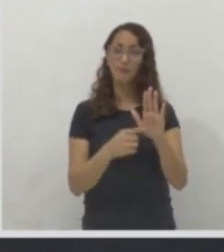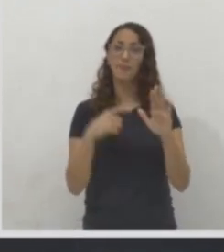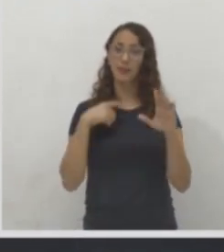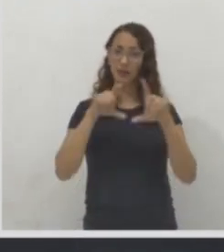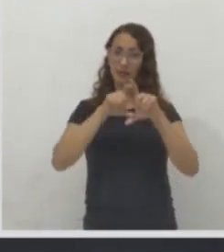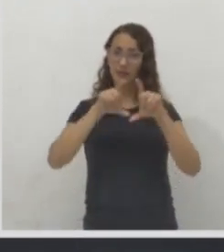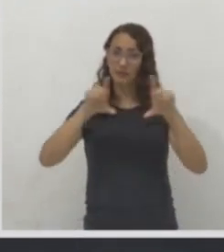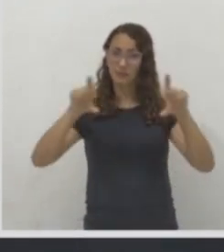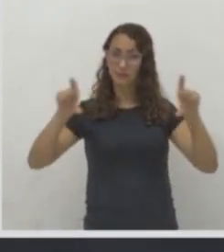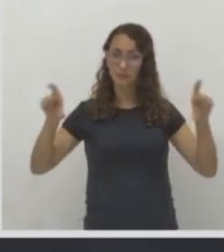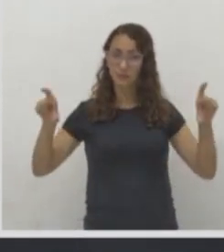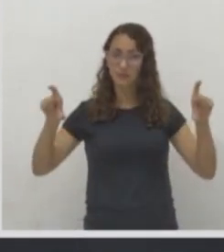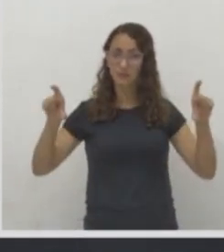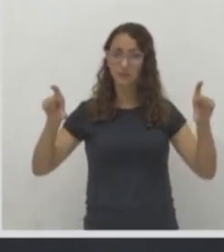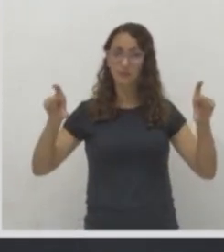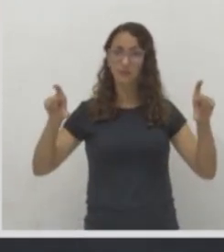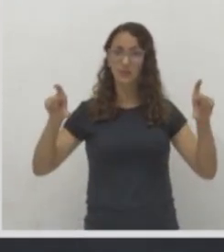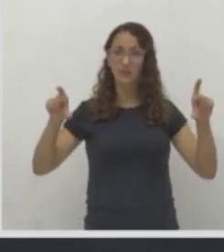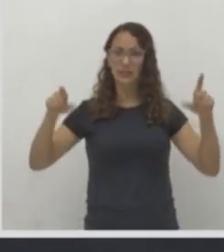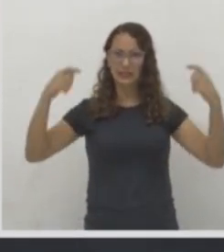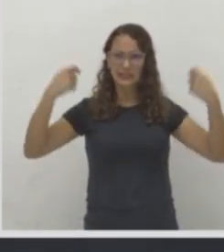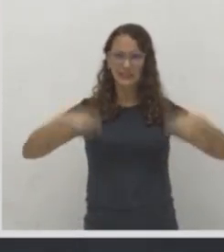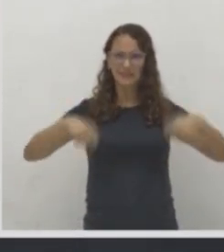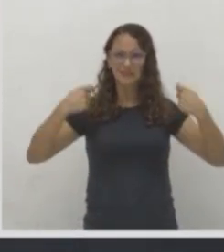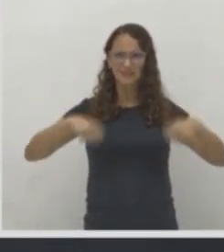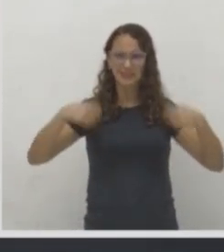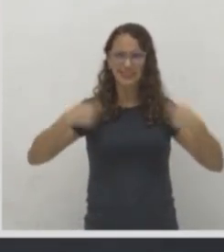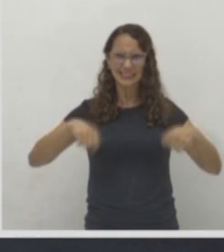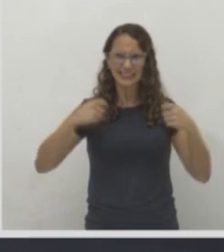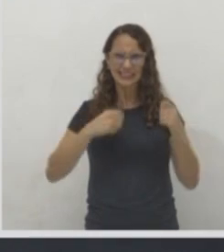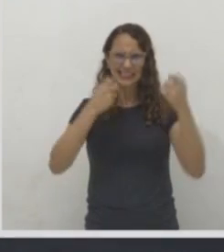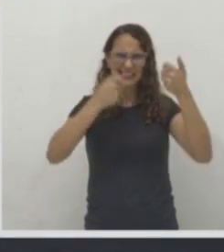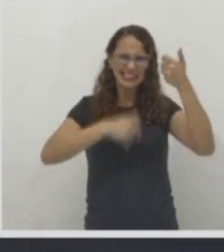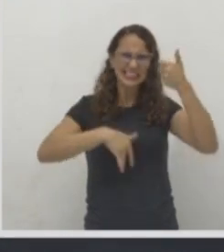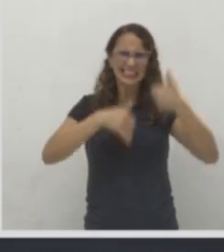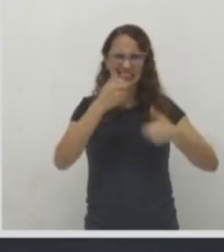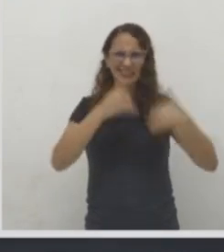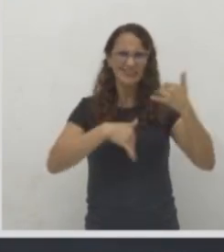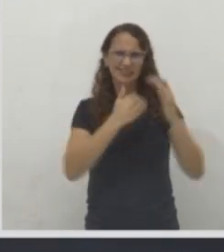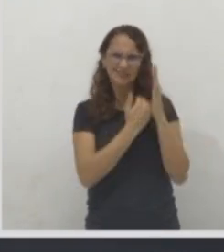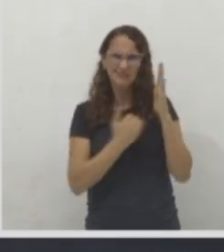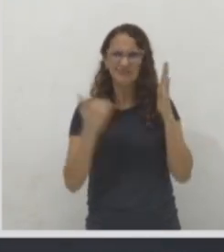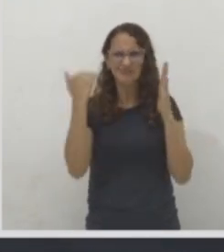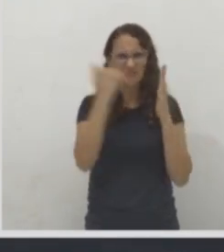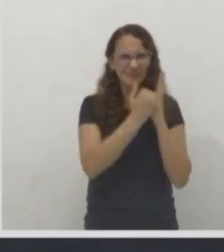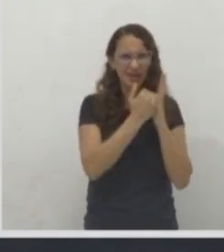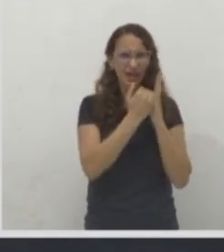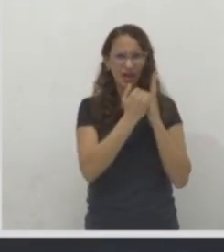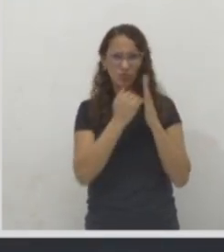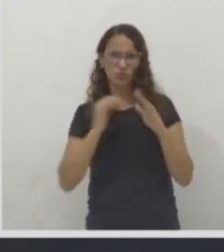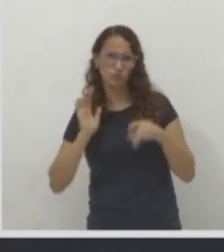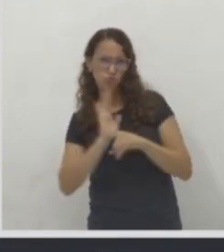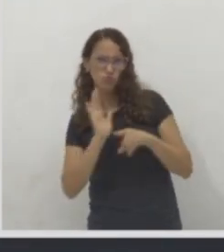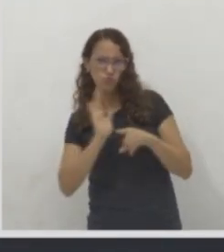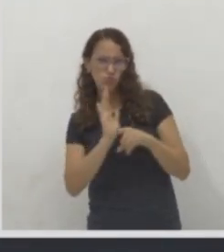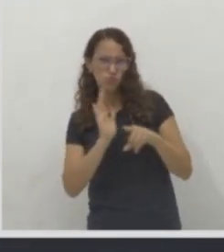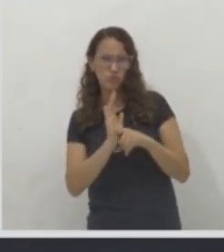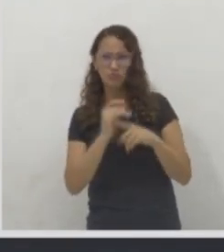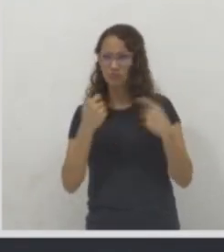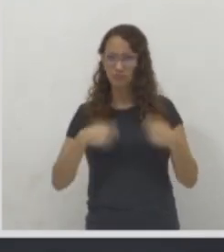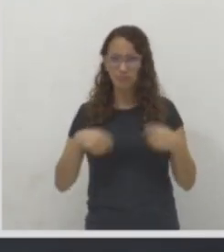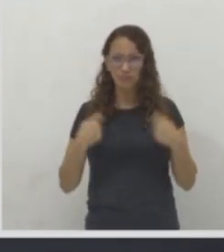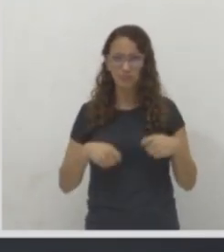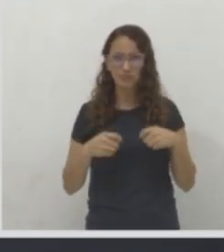oração que não vai exigir nenhum tipo de complemento para que eu possa compreender o seu